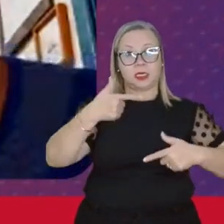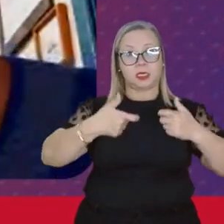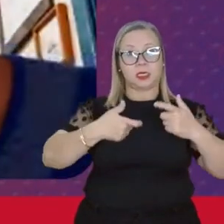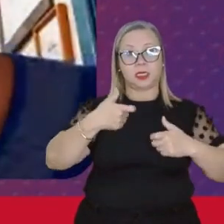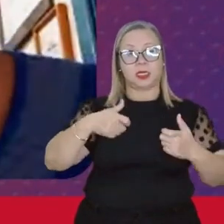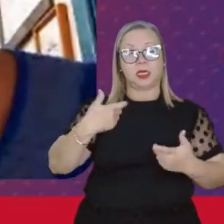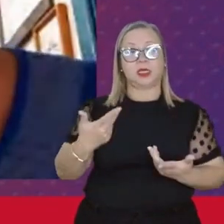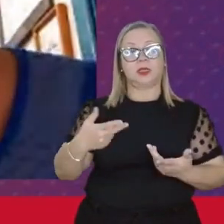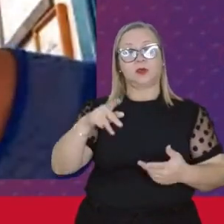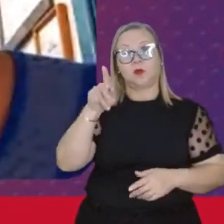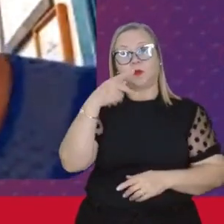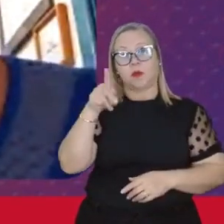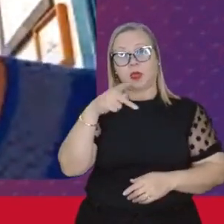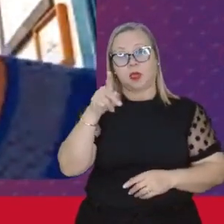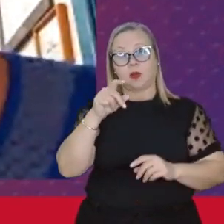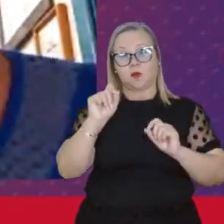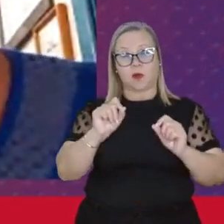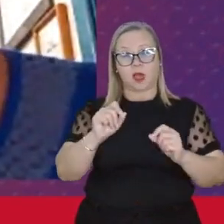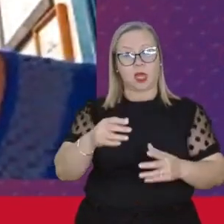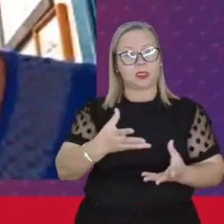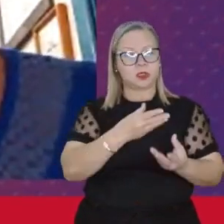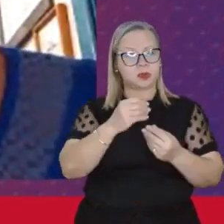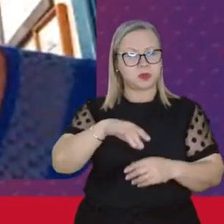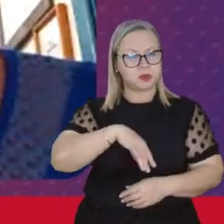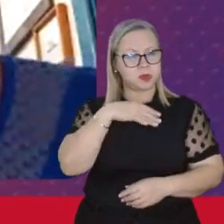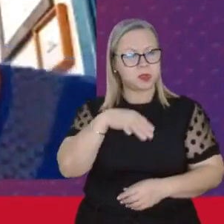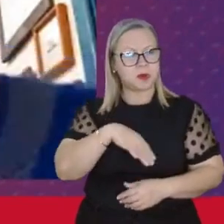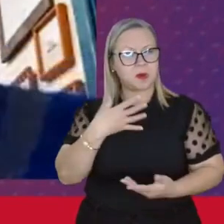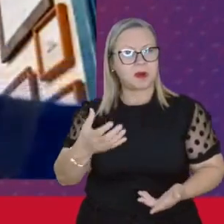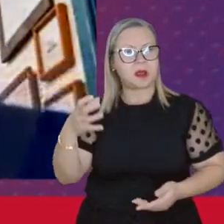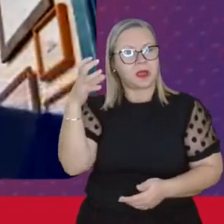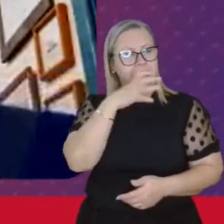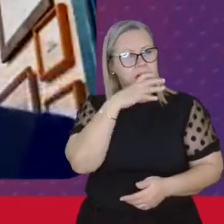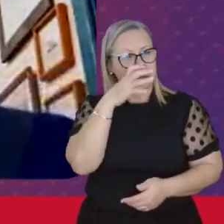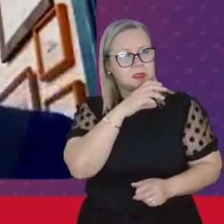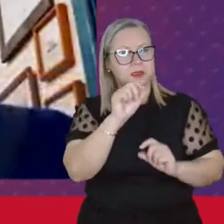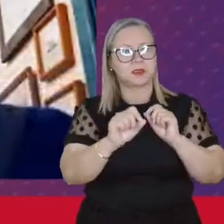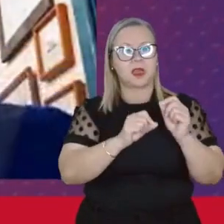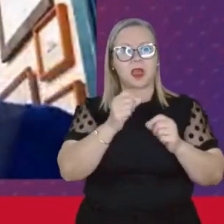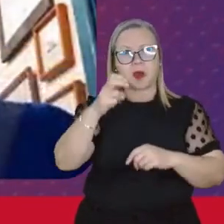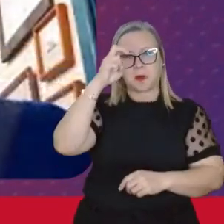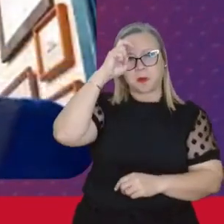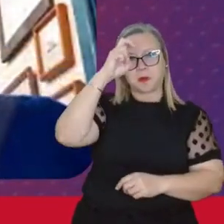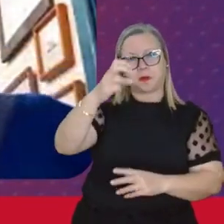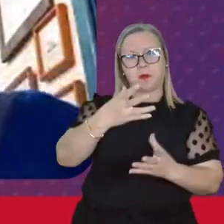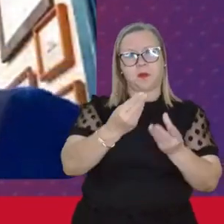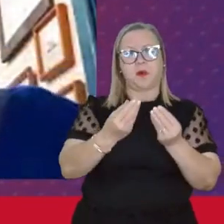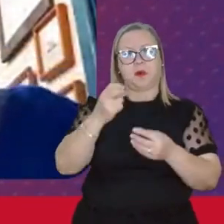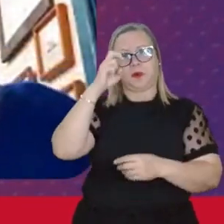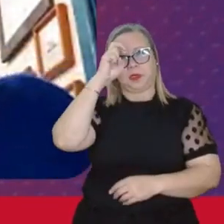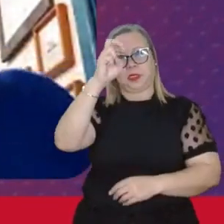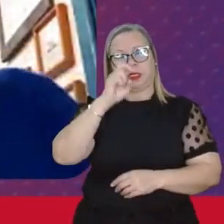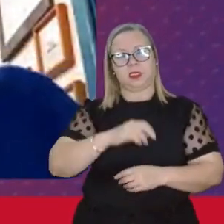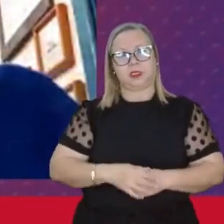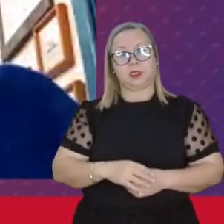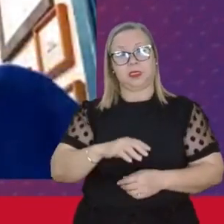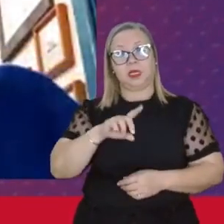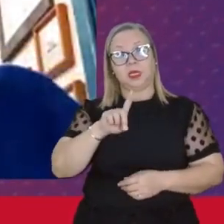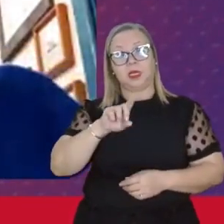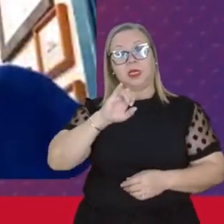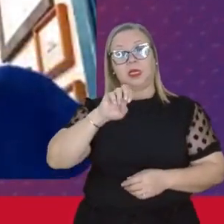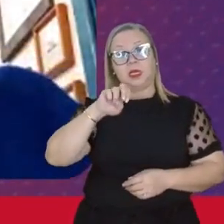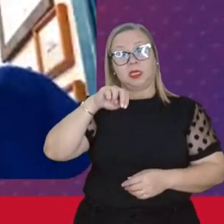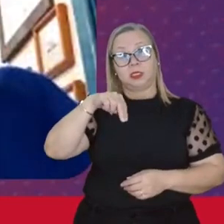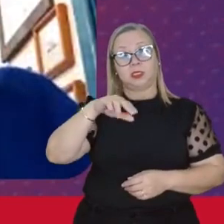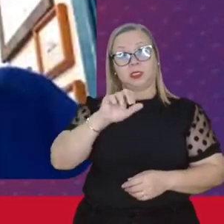né? Dependia de muita coragem, muita agilidade, muita habilidade, muita inteligência. E a Dina era isso